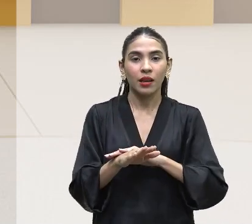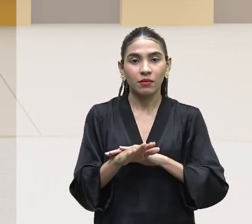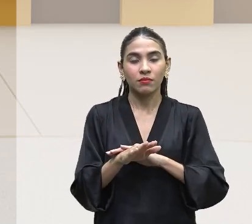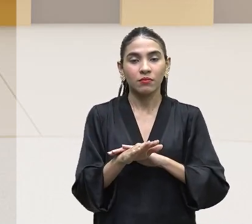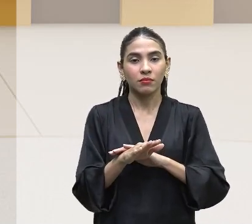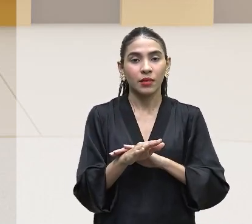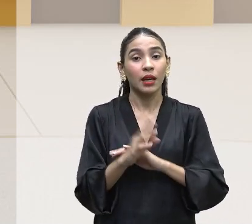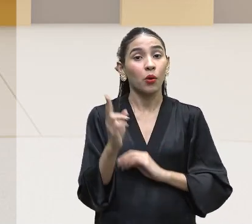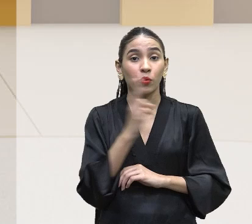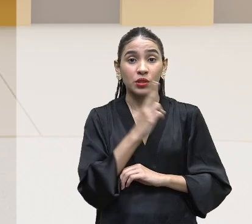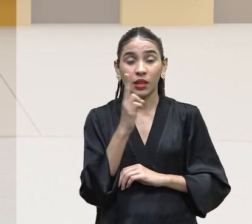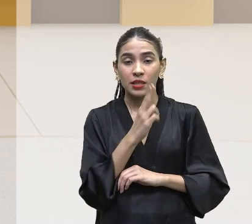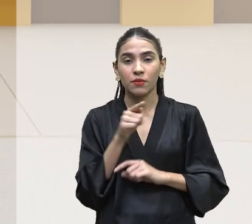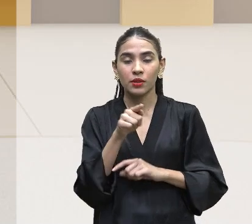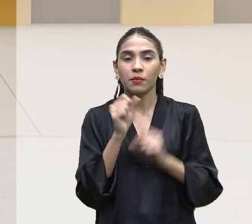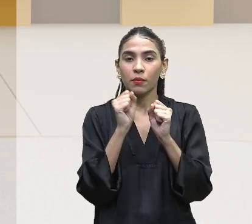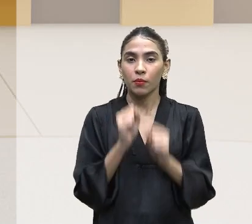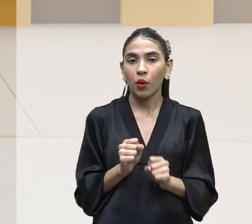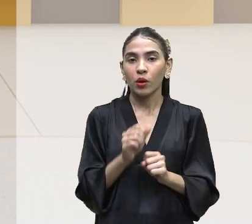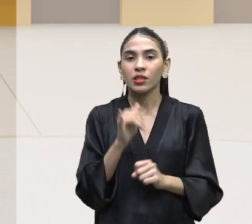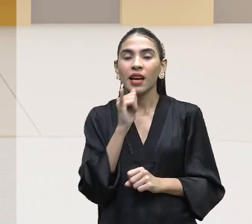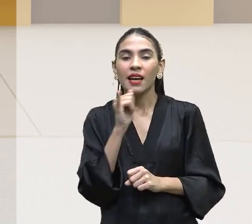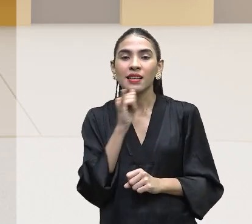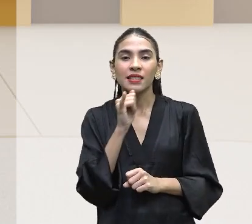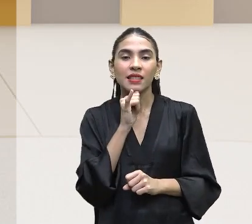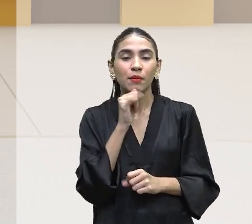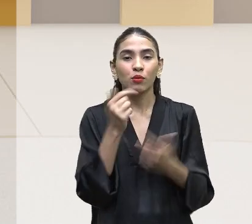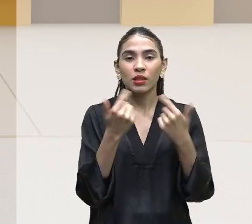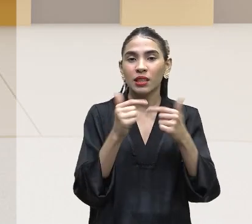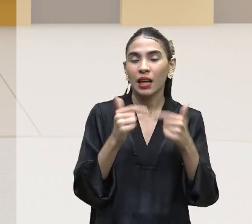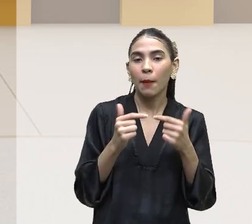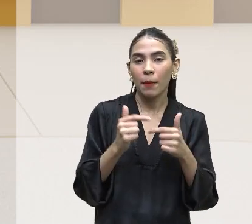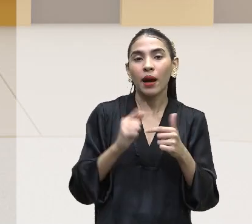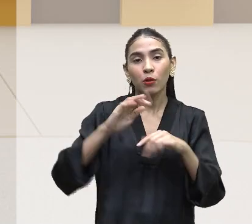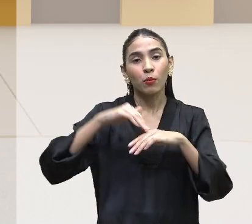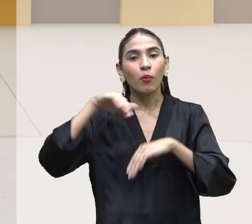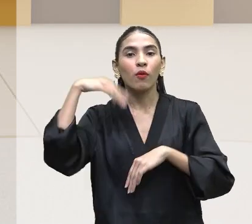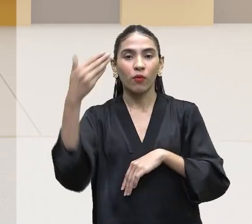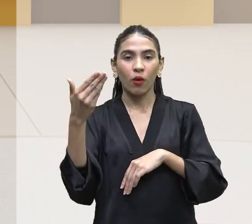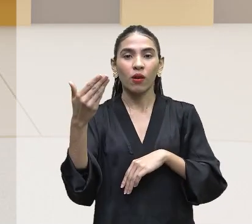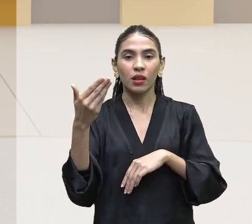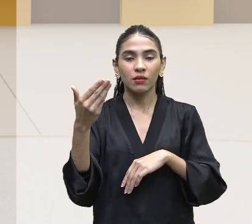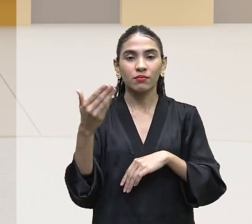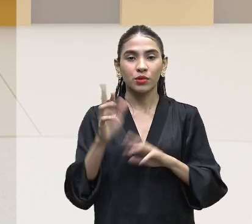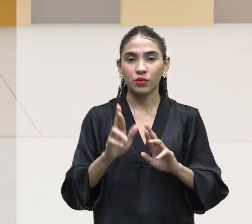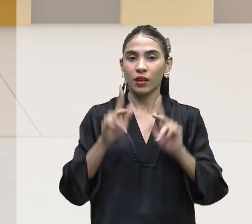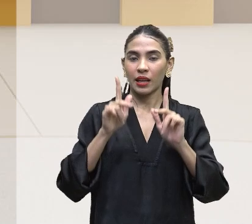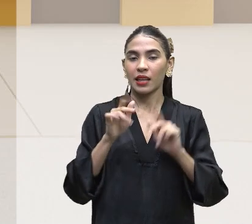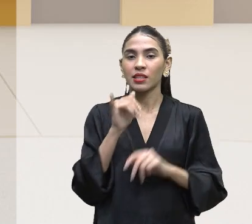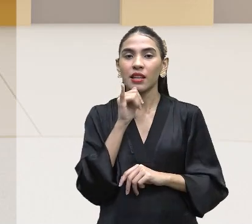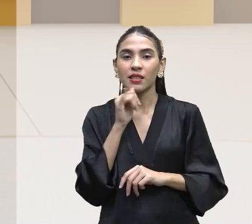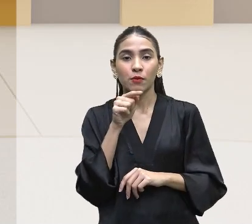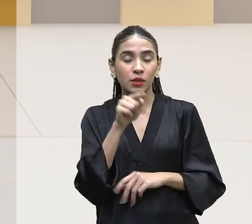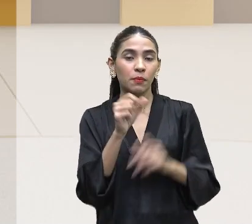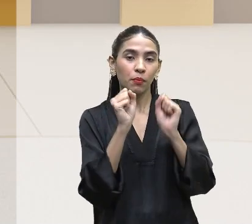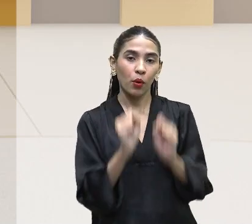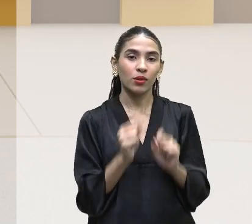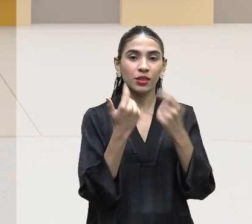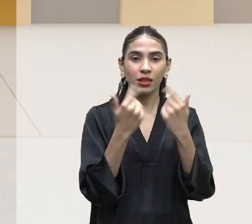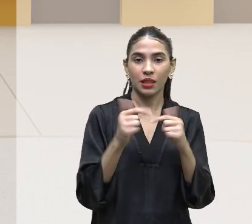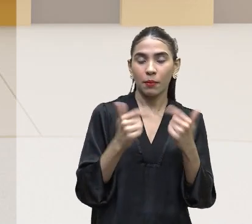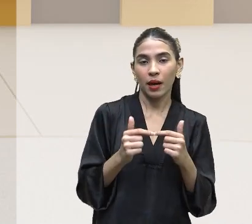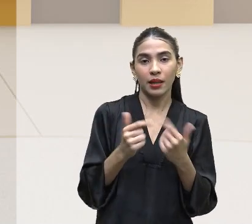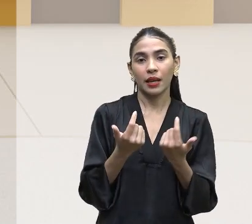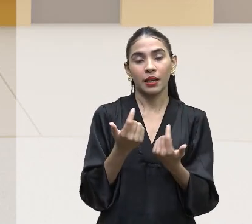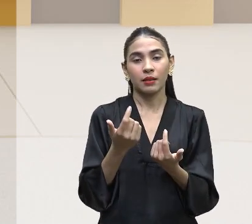de emergência, você pode fazer uma renda extra, você pode fazer um serviço extra, você pode trabalhar para